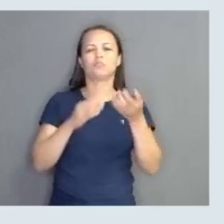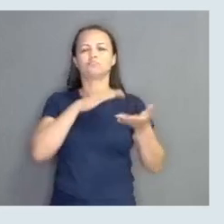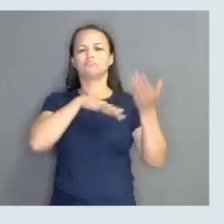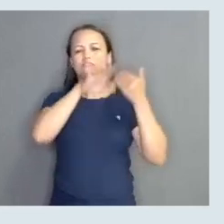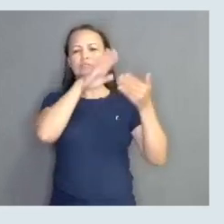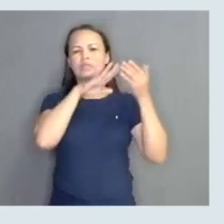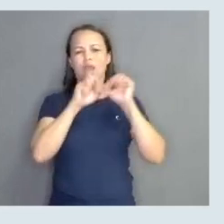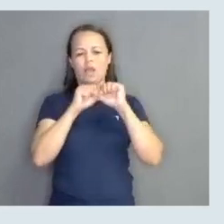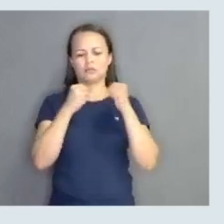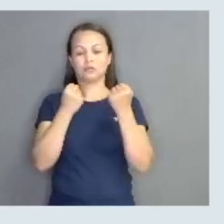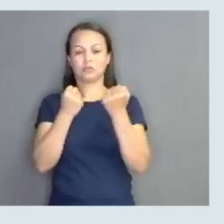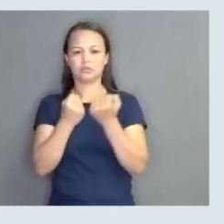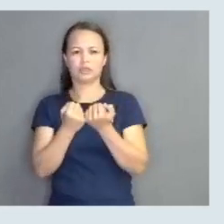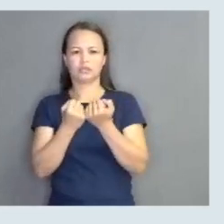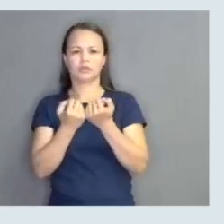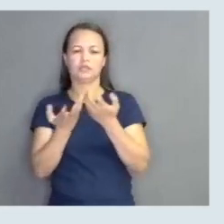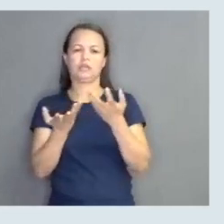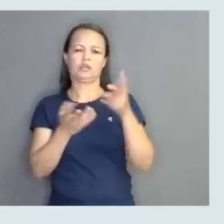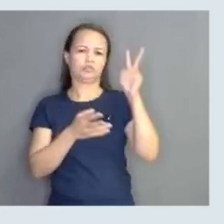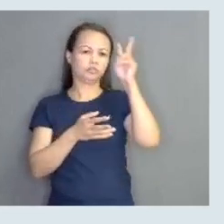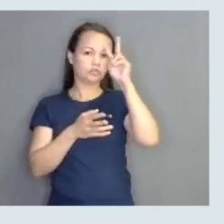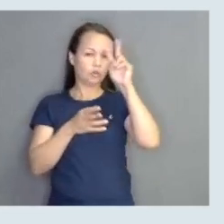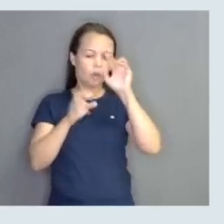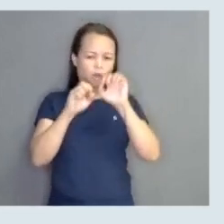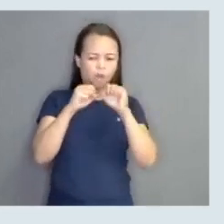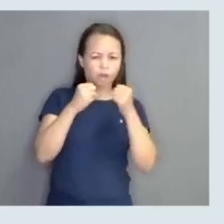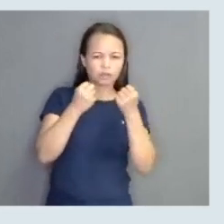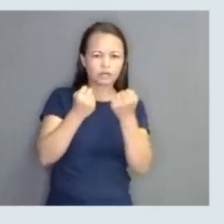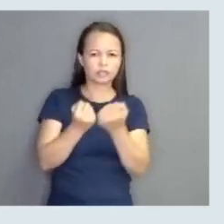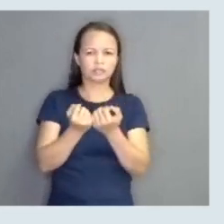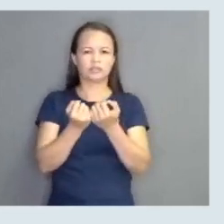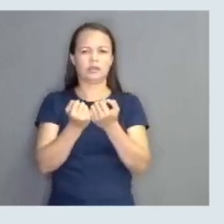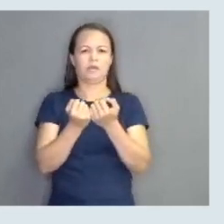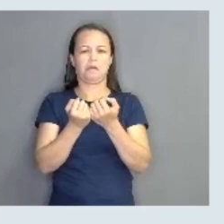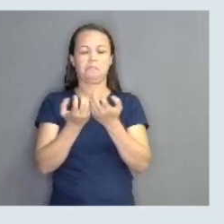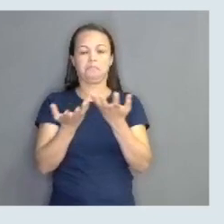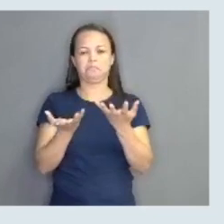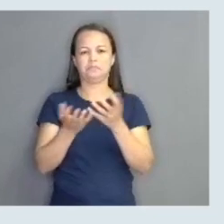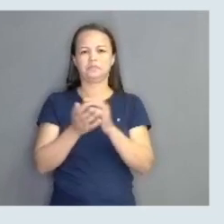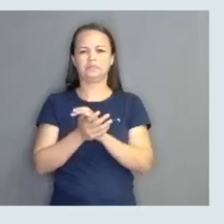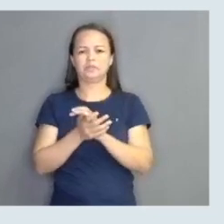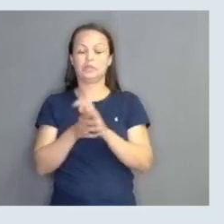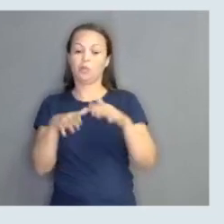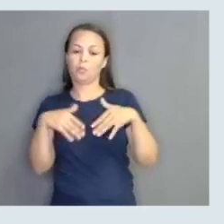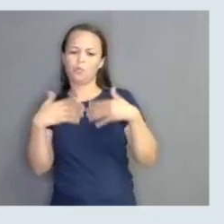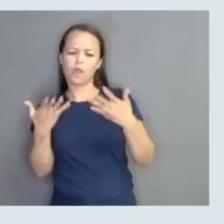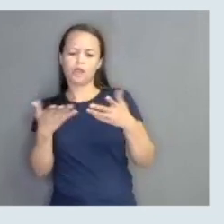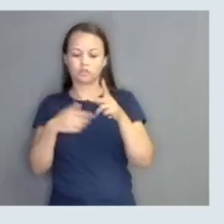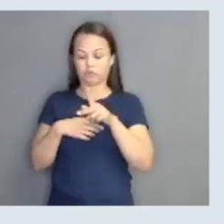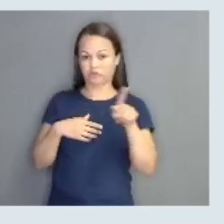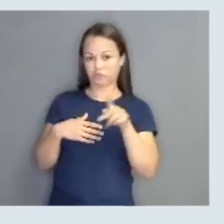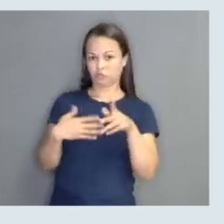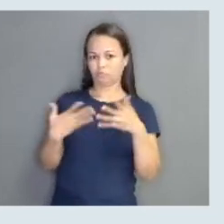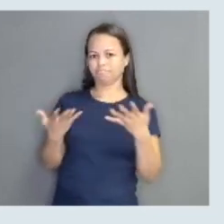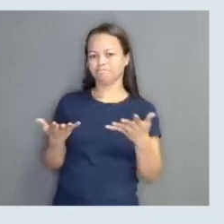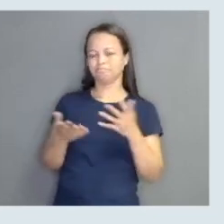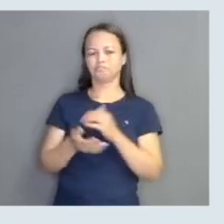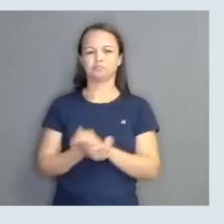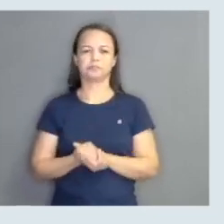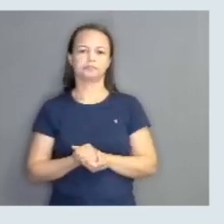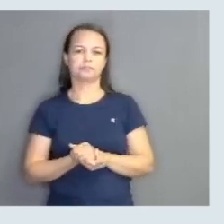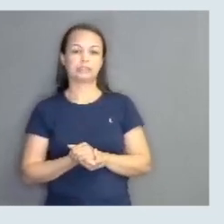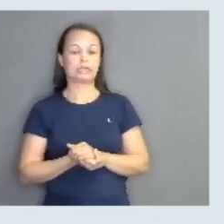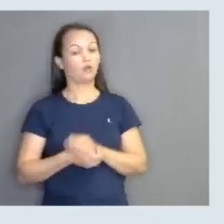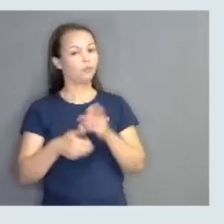né? Tiramos conclusões históricas daquela sociedade, parte delas. Quais, professor Flávio? Em primeiro